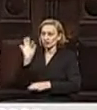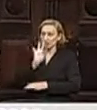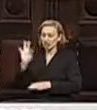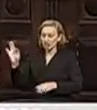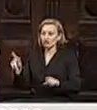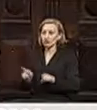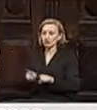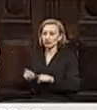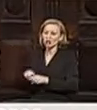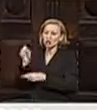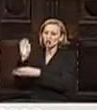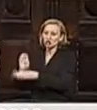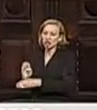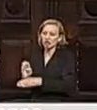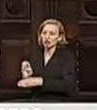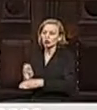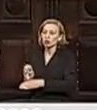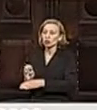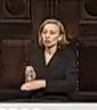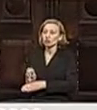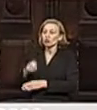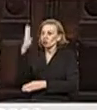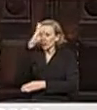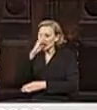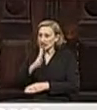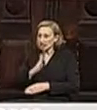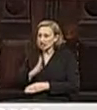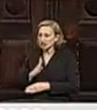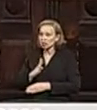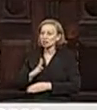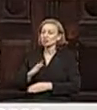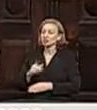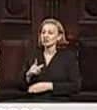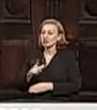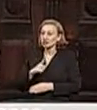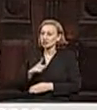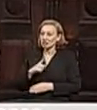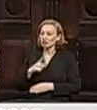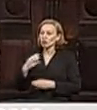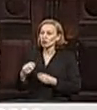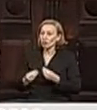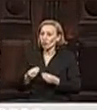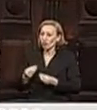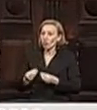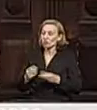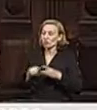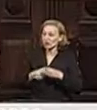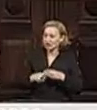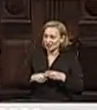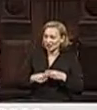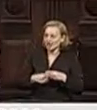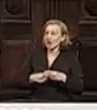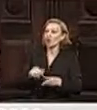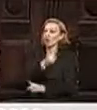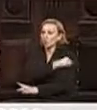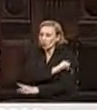tem jeito, o Brasil também tem jeito. A gente sabe que o jeito não é esse que tem sido colocado na